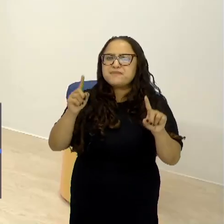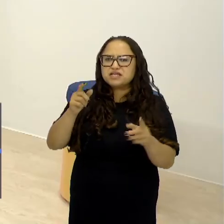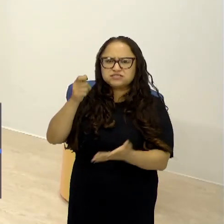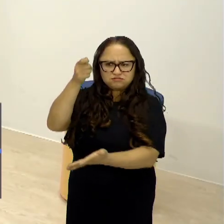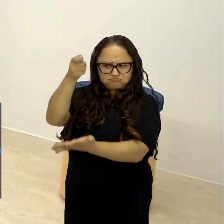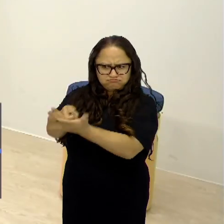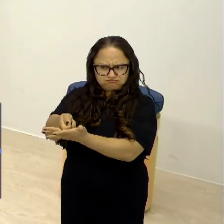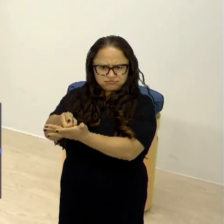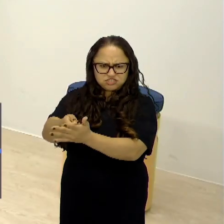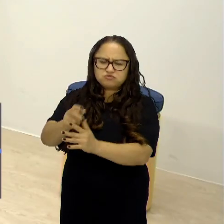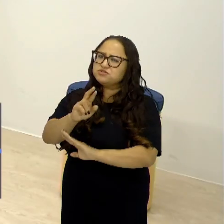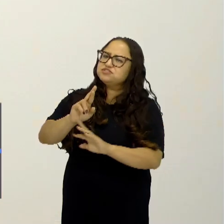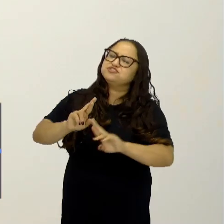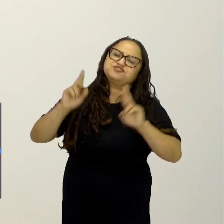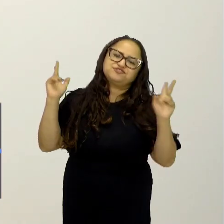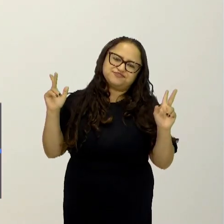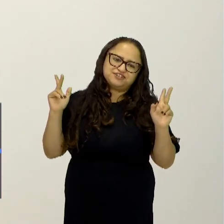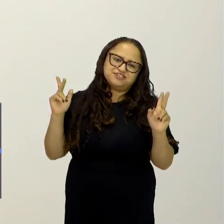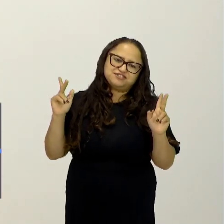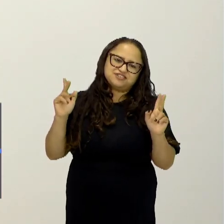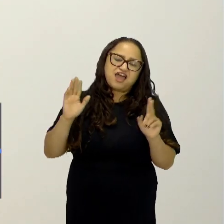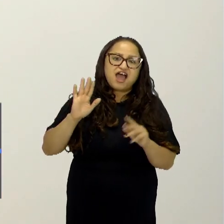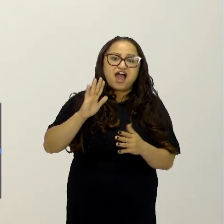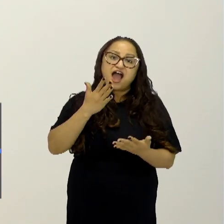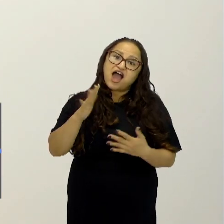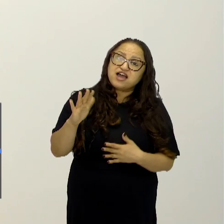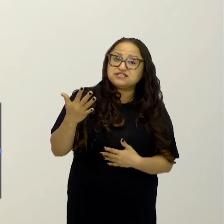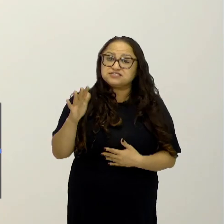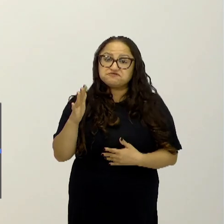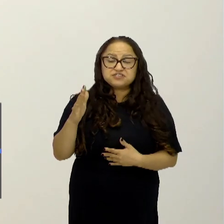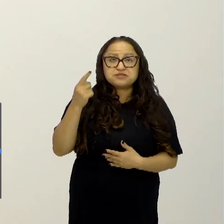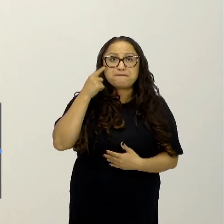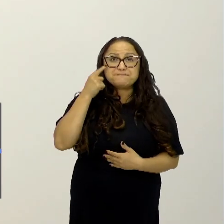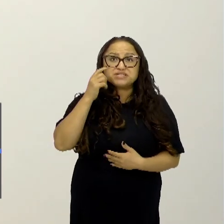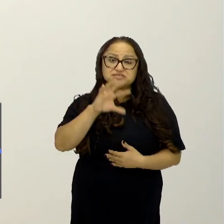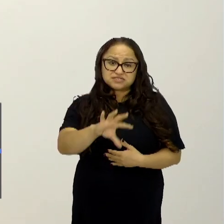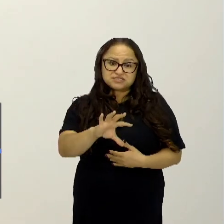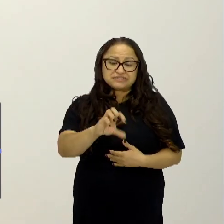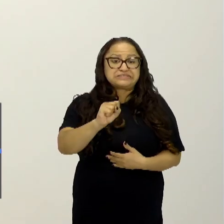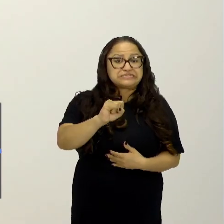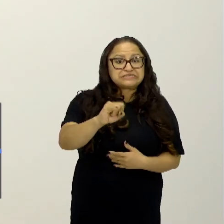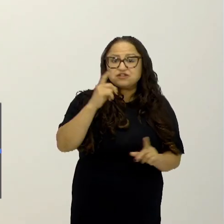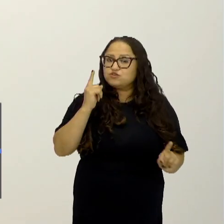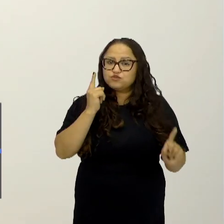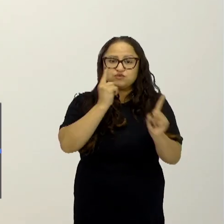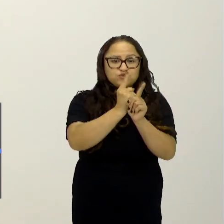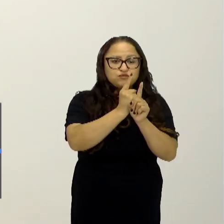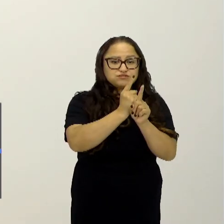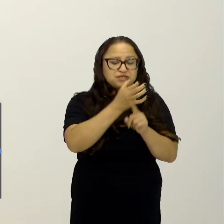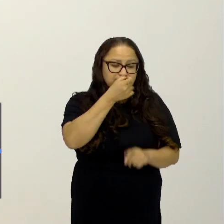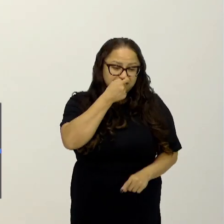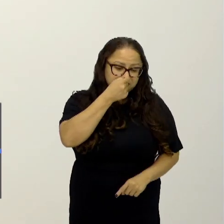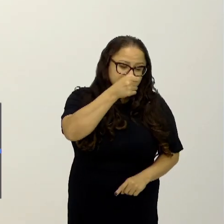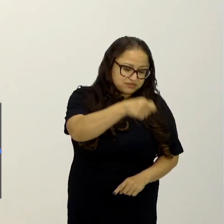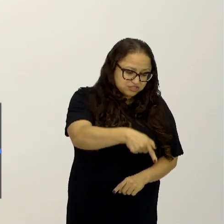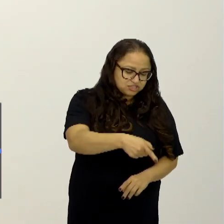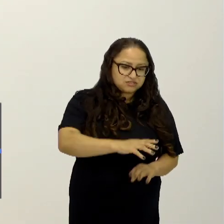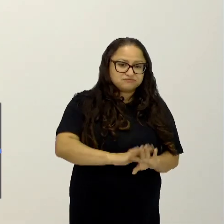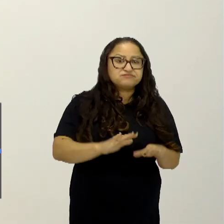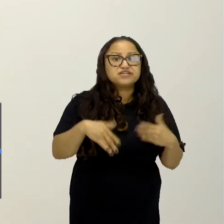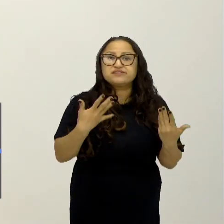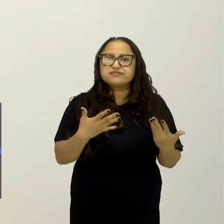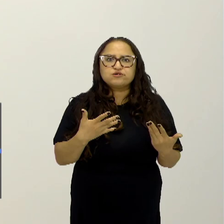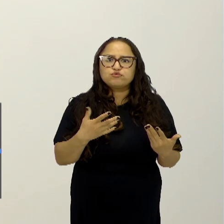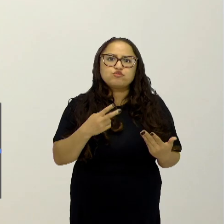obrigatoriamente. Porque nem sempre. Lugar. Quer dizer, pense assim: se eu não encontrar lá a lixeira com tampa, então não tem